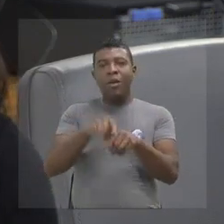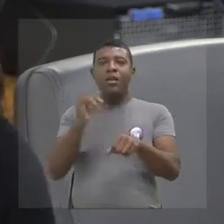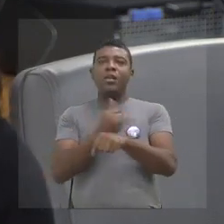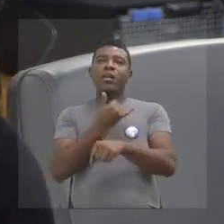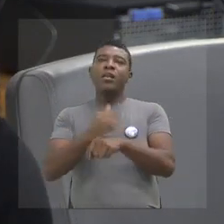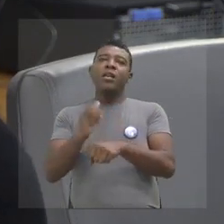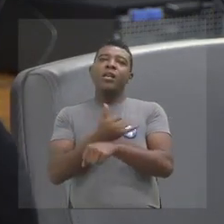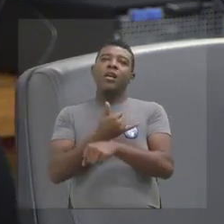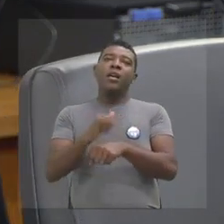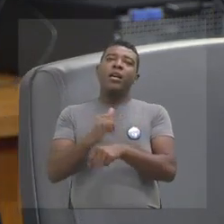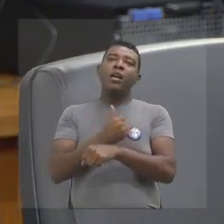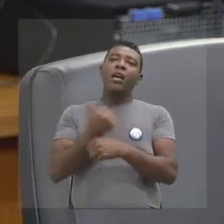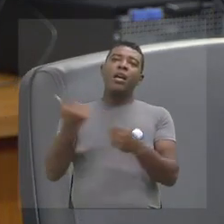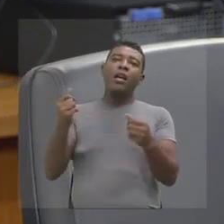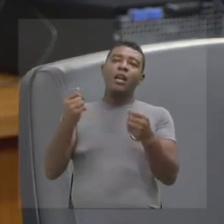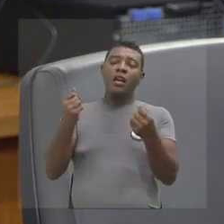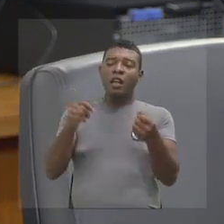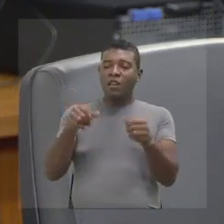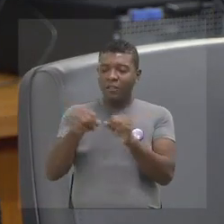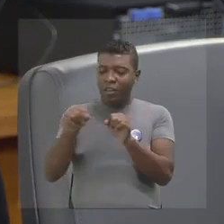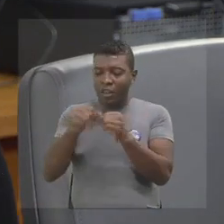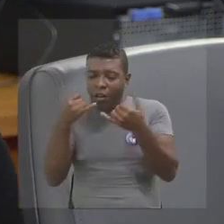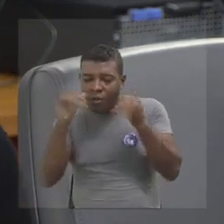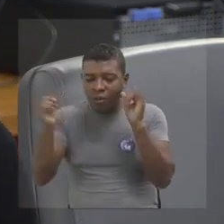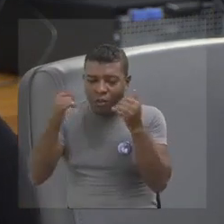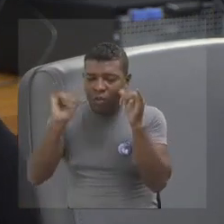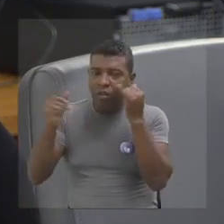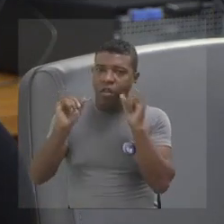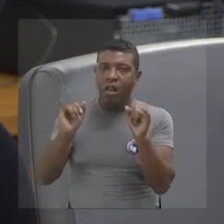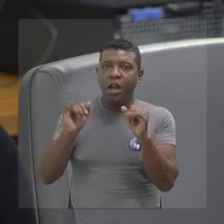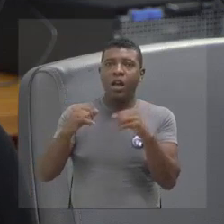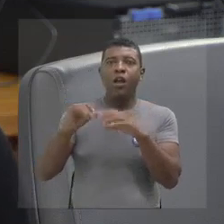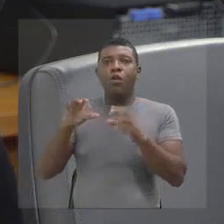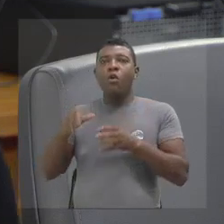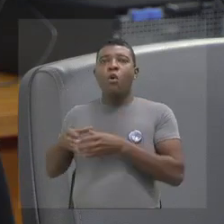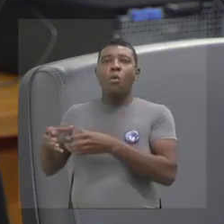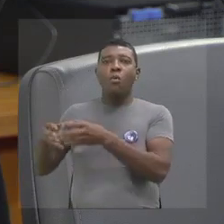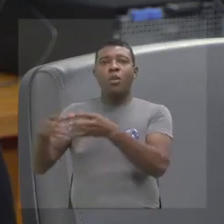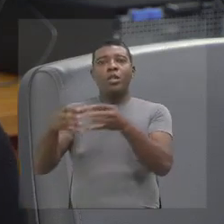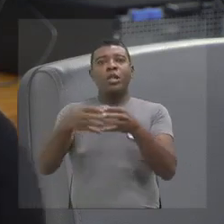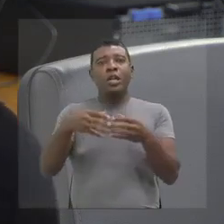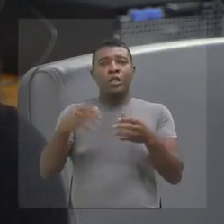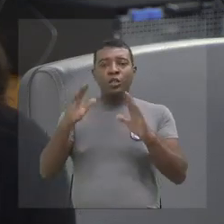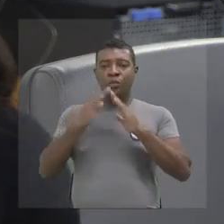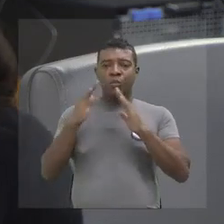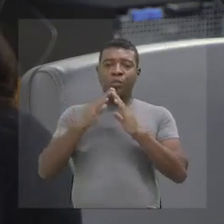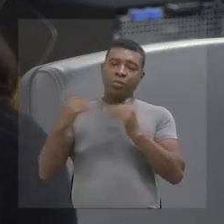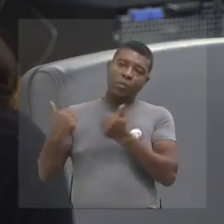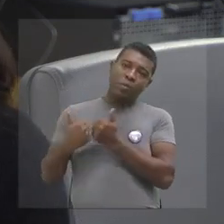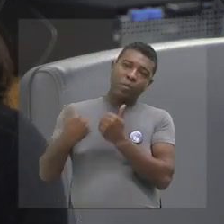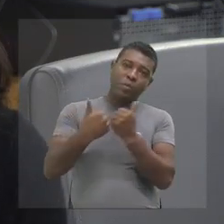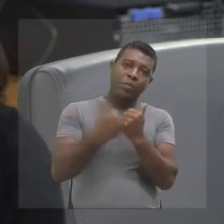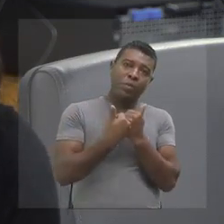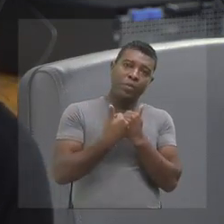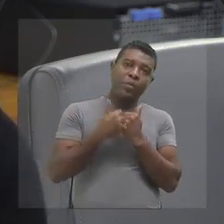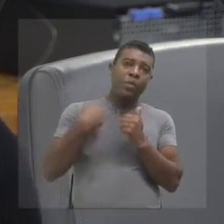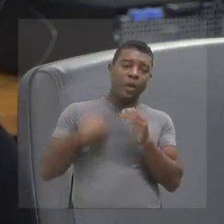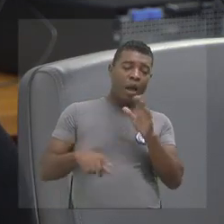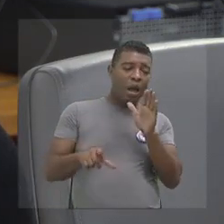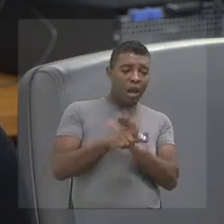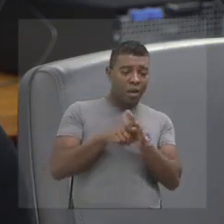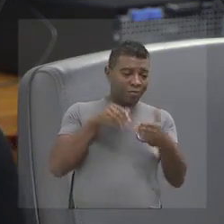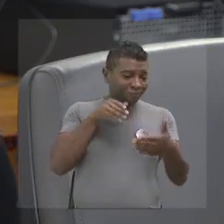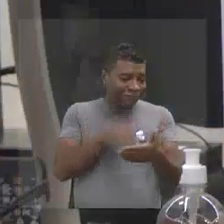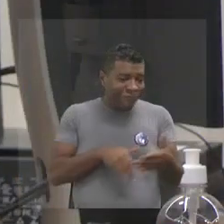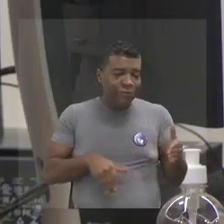no trabalho com a comunidade do Entorno então é independente desse impedimento hoje legal de concurso público